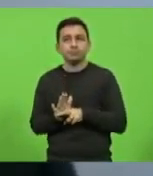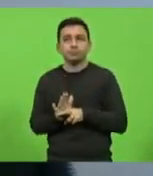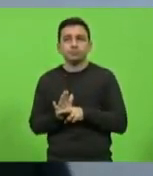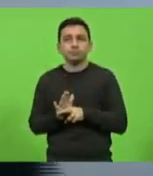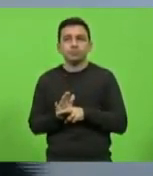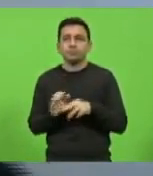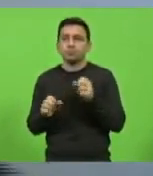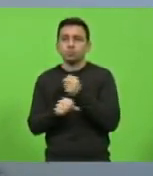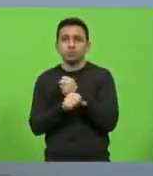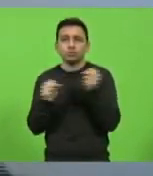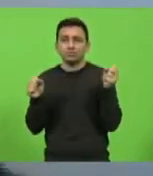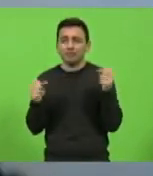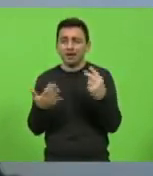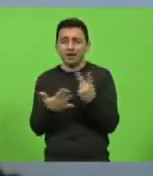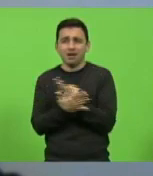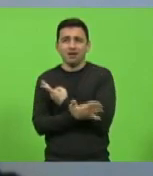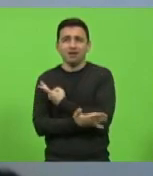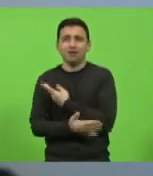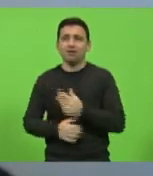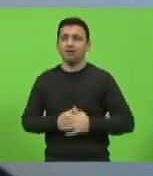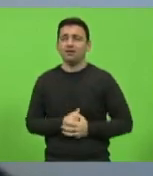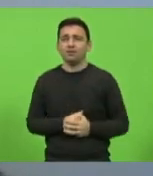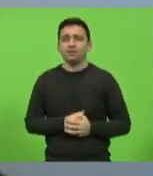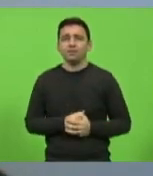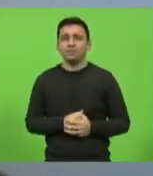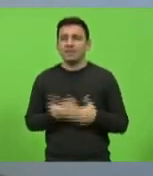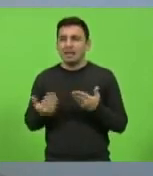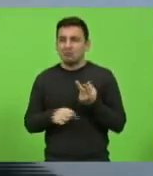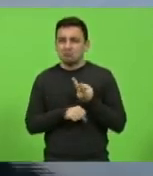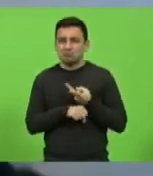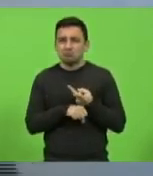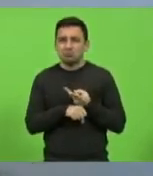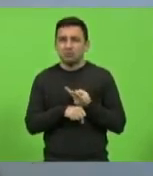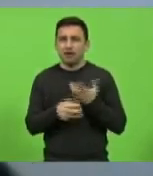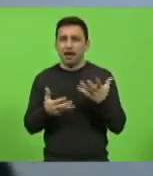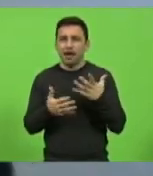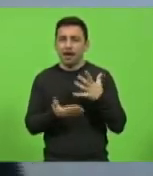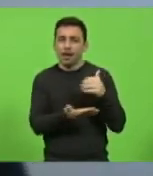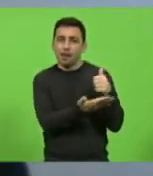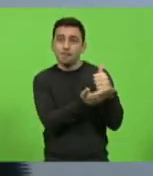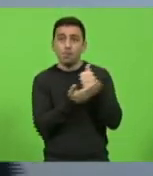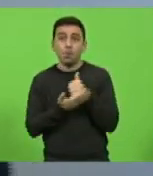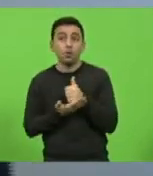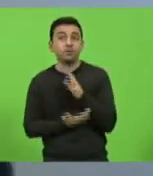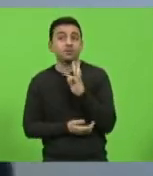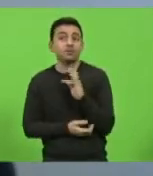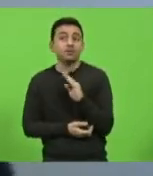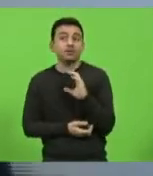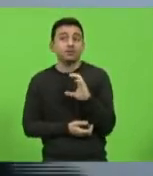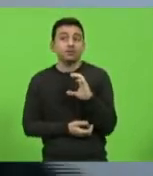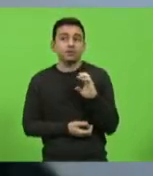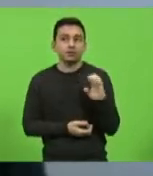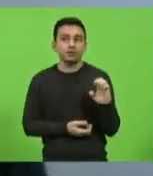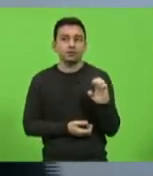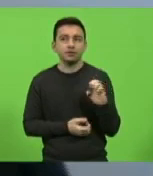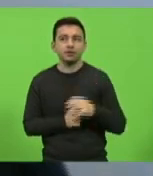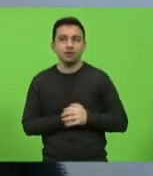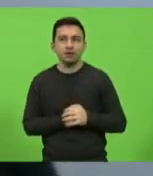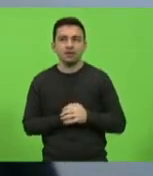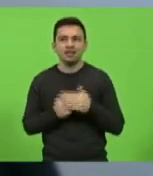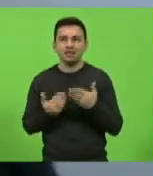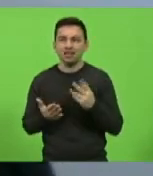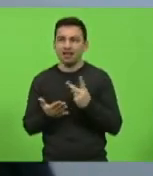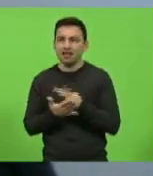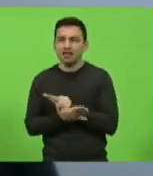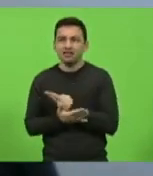absurdo ilícito, que buscou o apoio do TCE para a ilícita